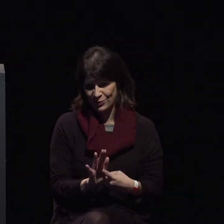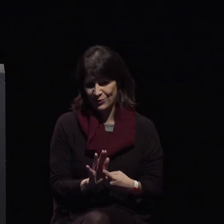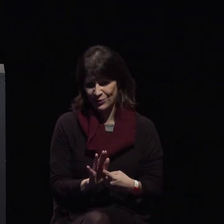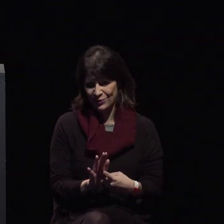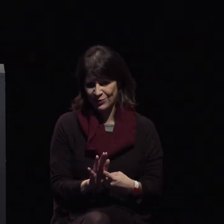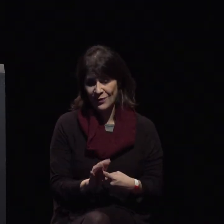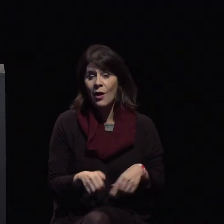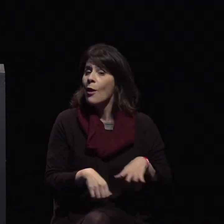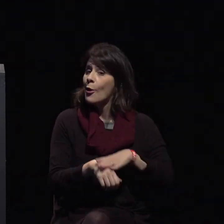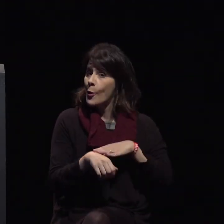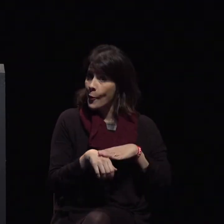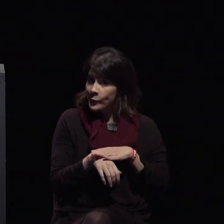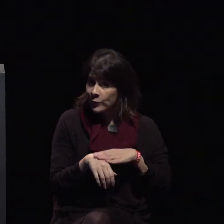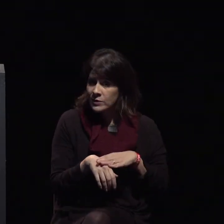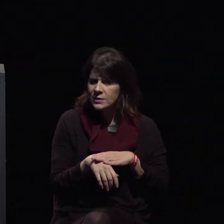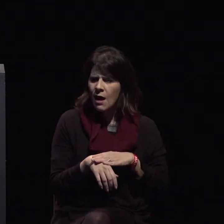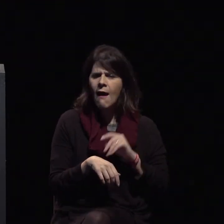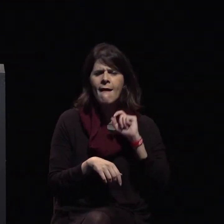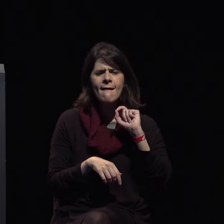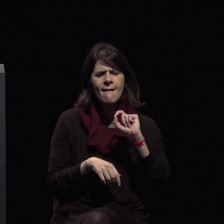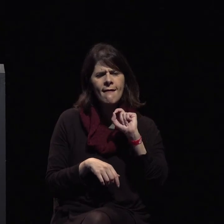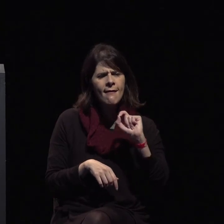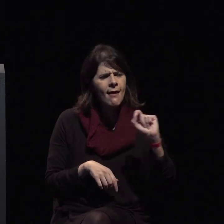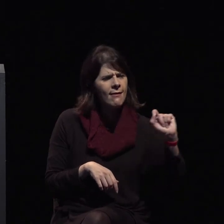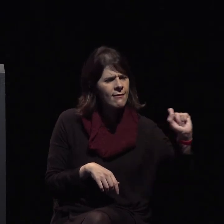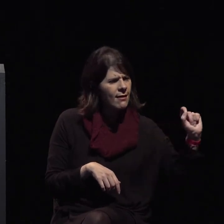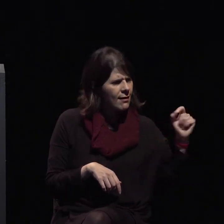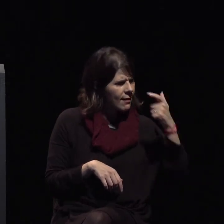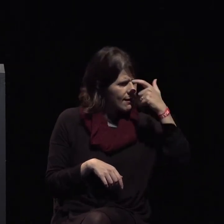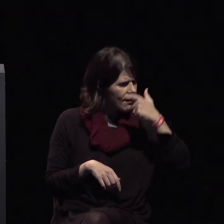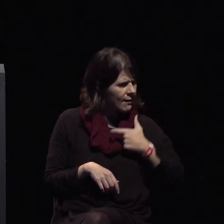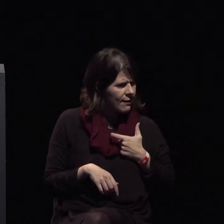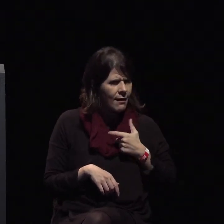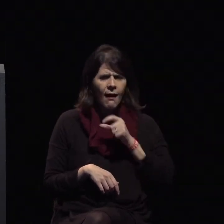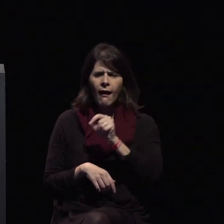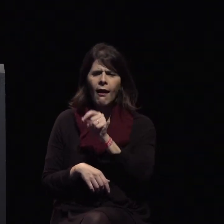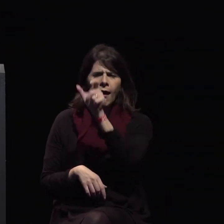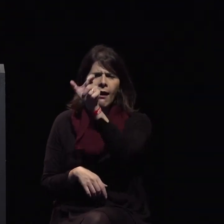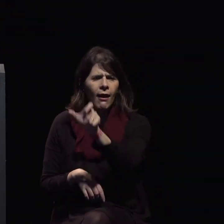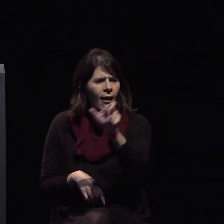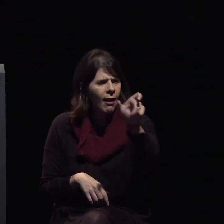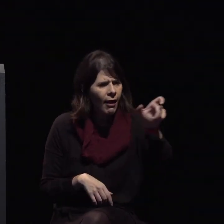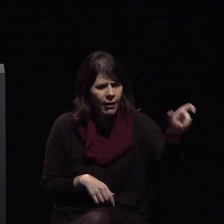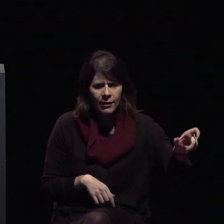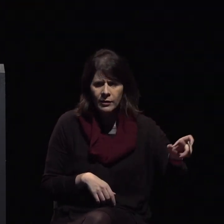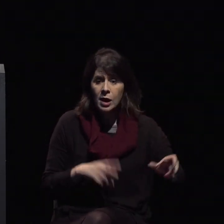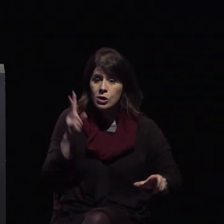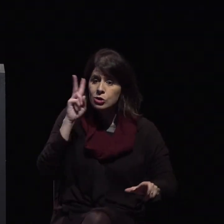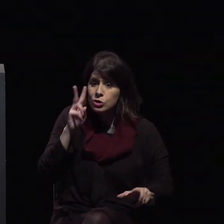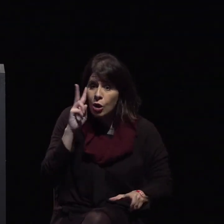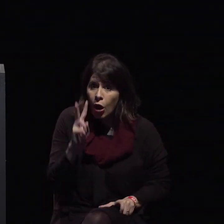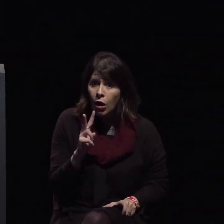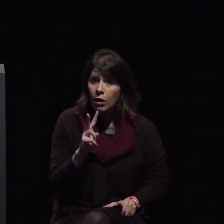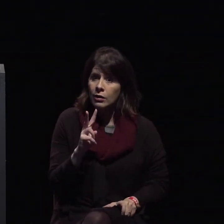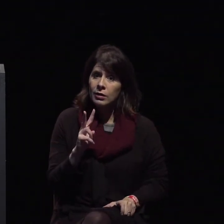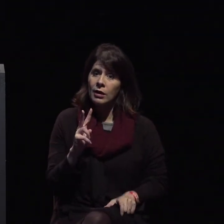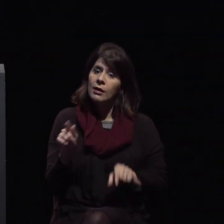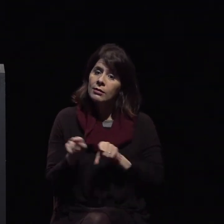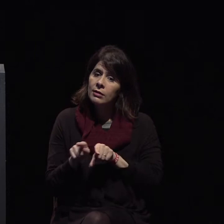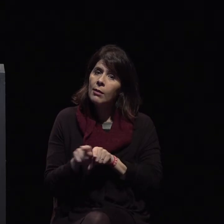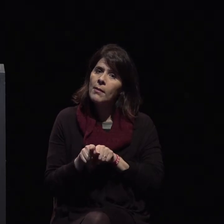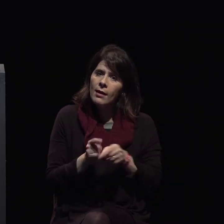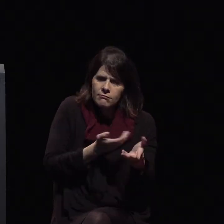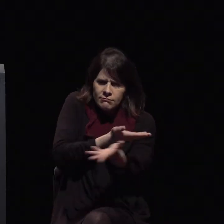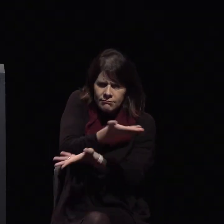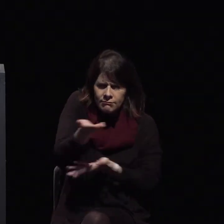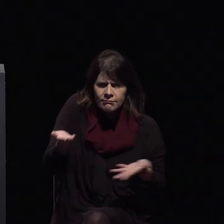gente é, sobre esses lugares e sobre essas histórias, é nos dar esperança de que há um futuro a